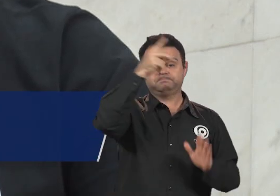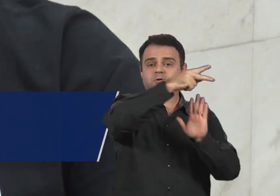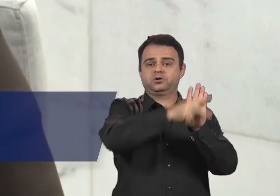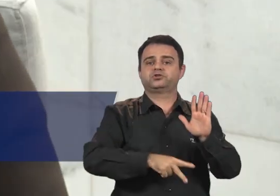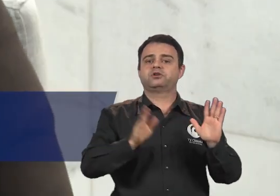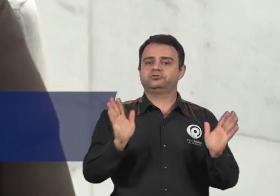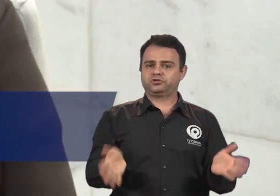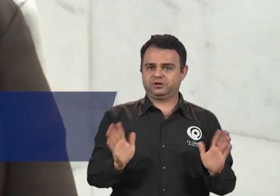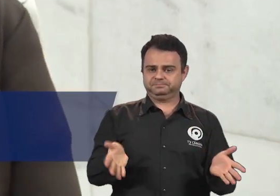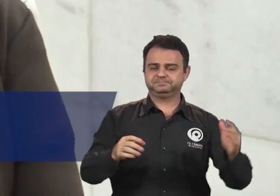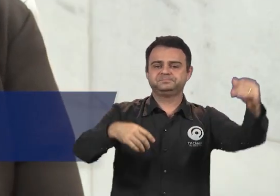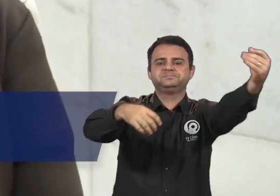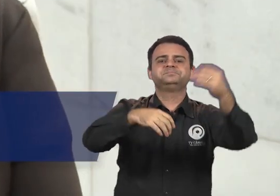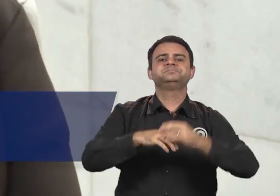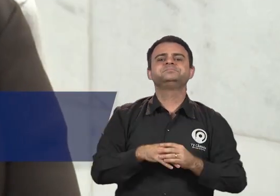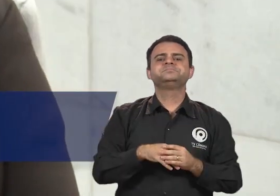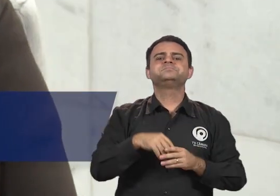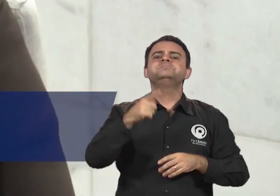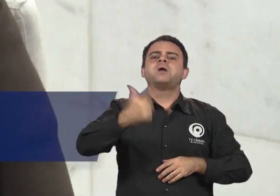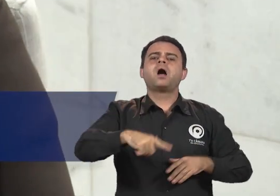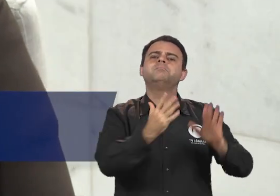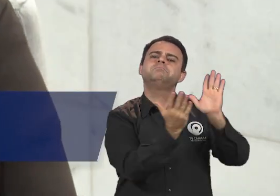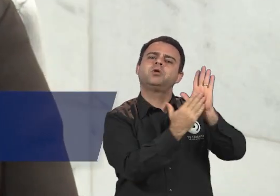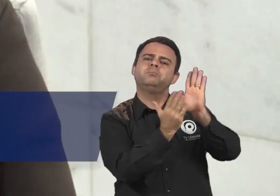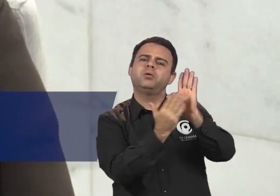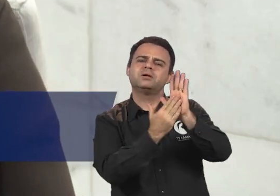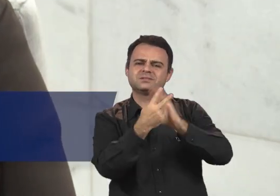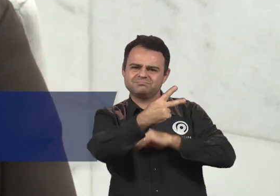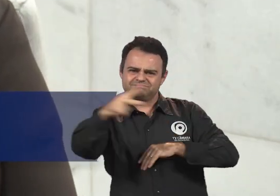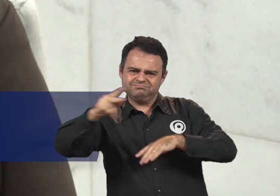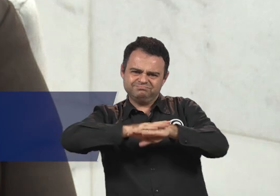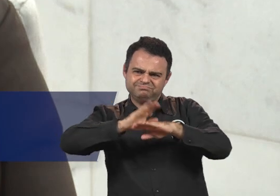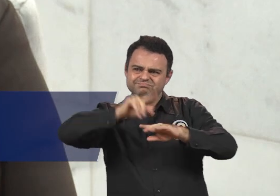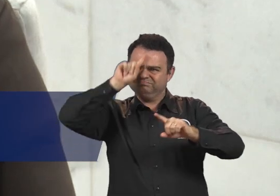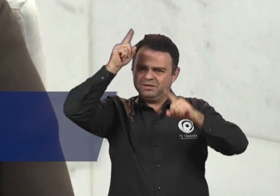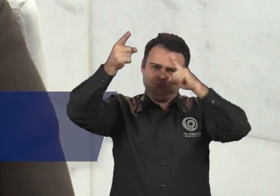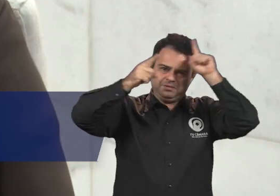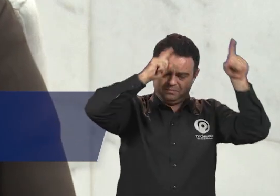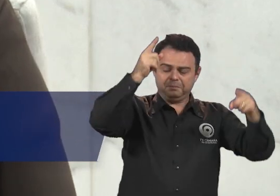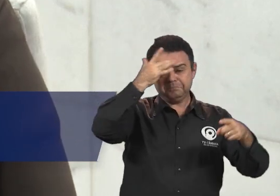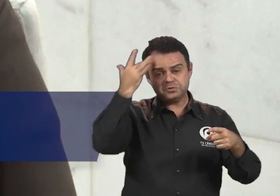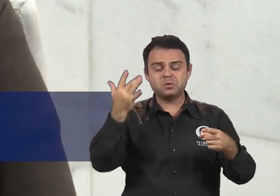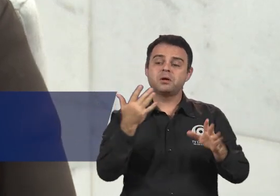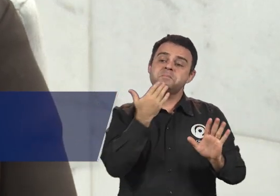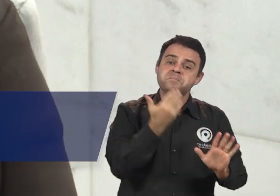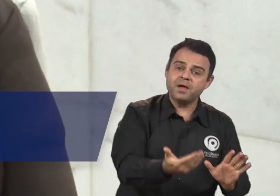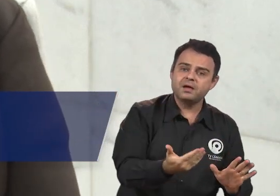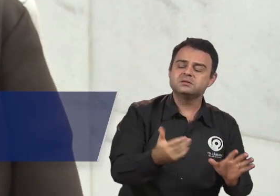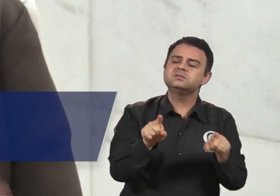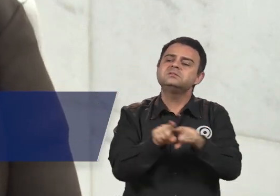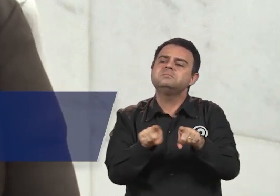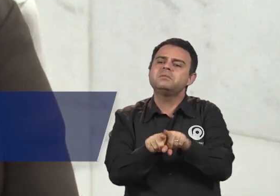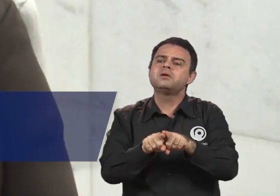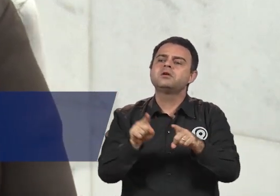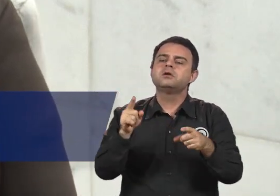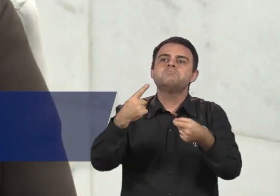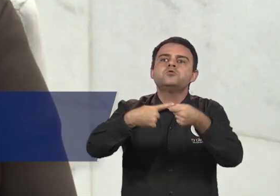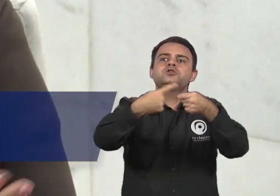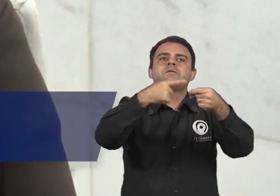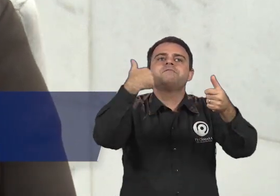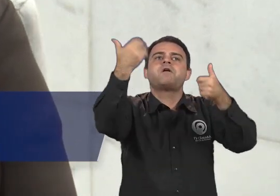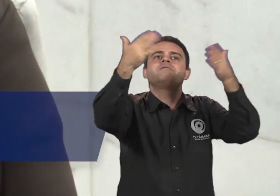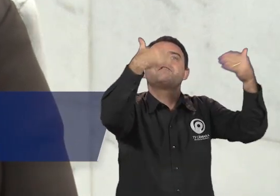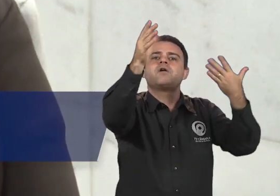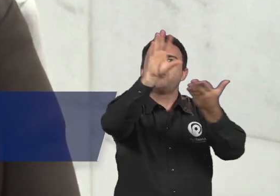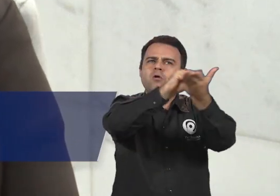aí. Esse projeto. E essas propostas, na criação dessas propostas, além de receberem os pedidos dos munícipes, você tem se baseado também em outros municípios, como